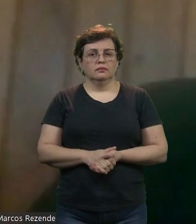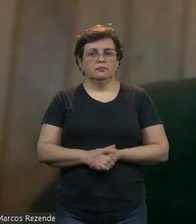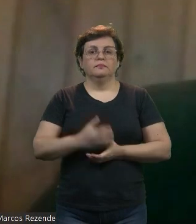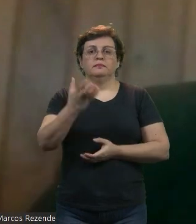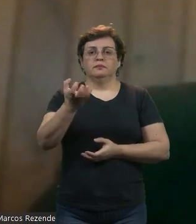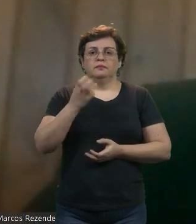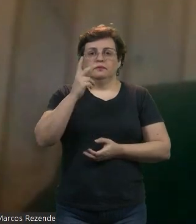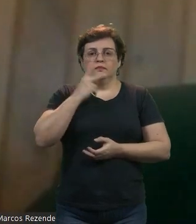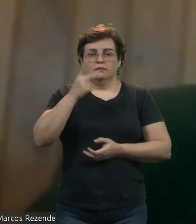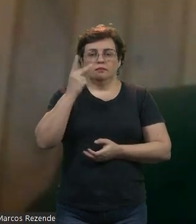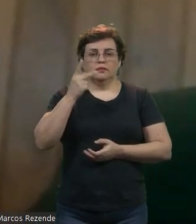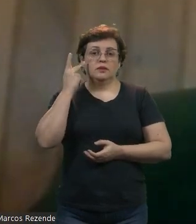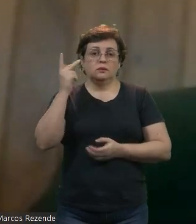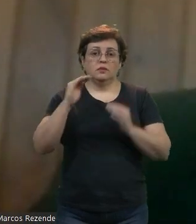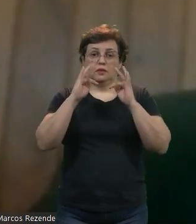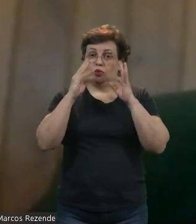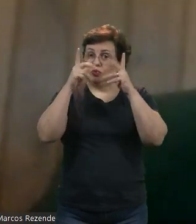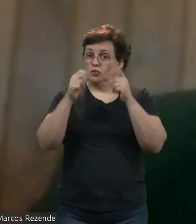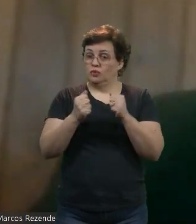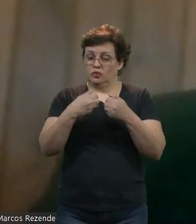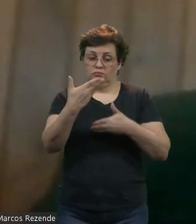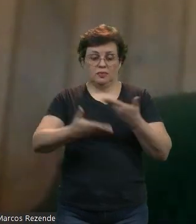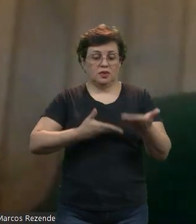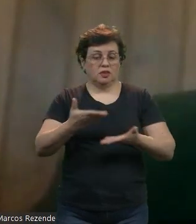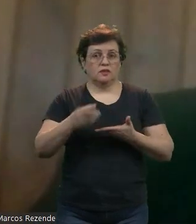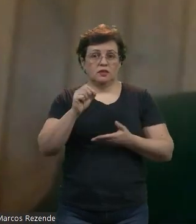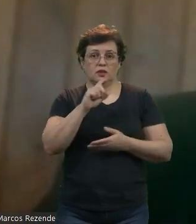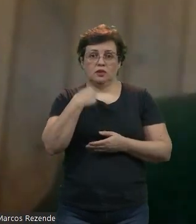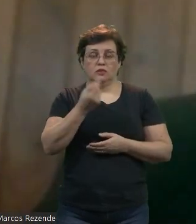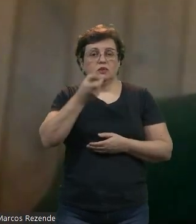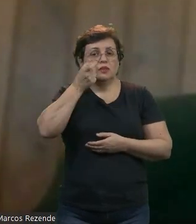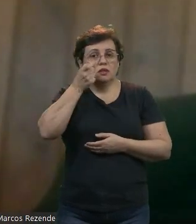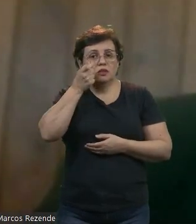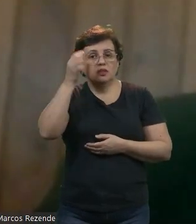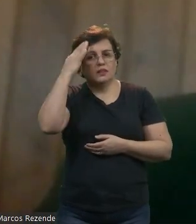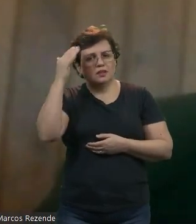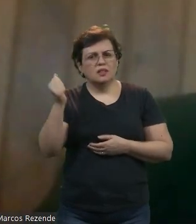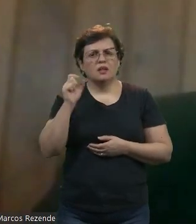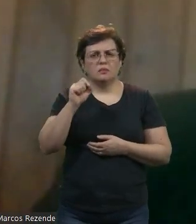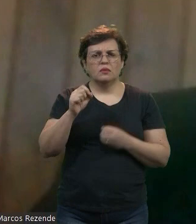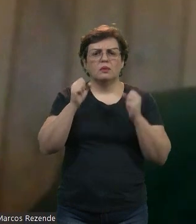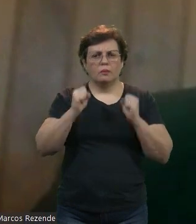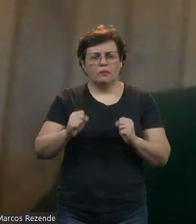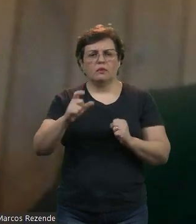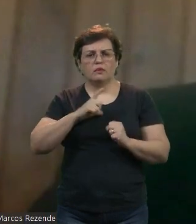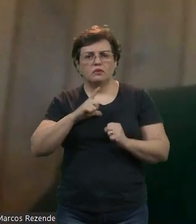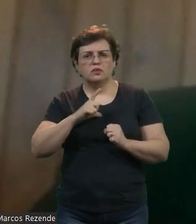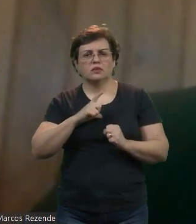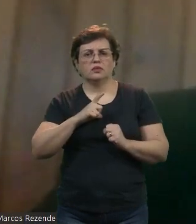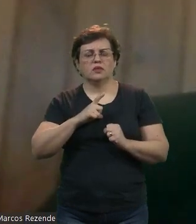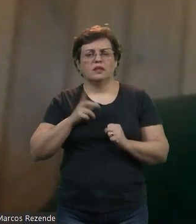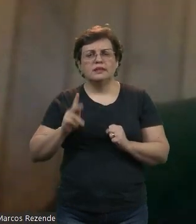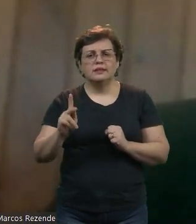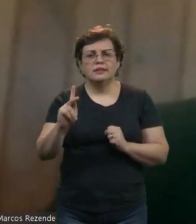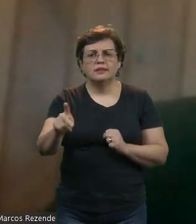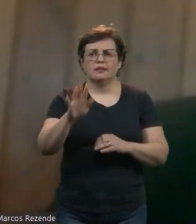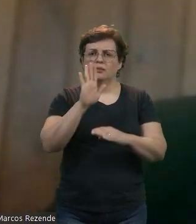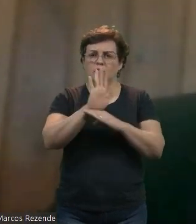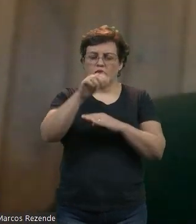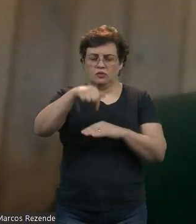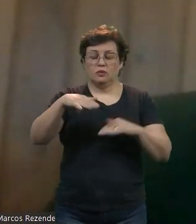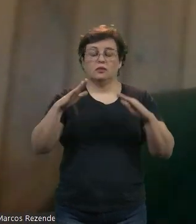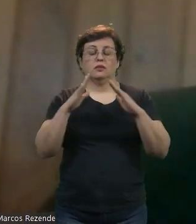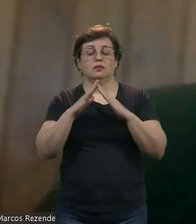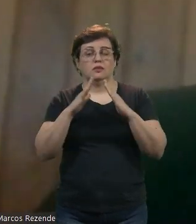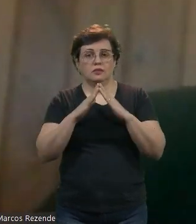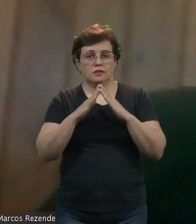dizer aqui aos nossos servidores que estão nos acompanhando, sabem que podem contar com apoio restrito e incondicional dessa